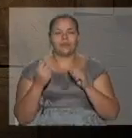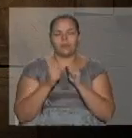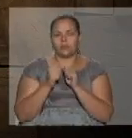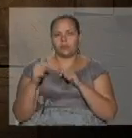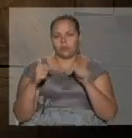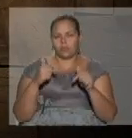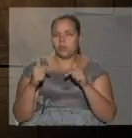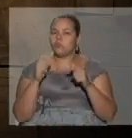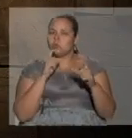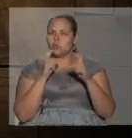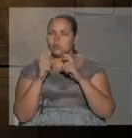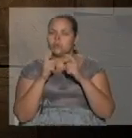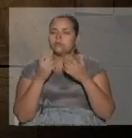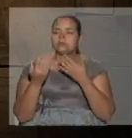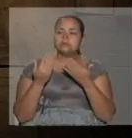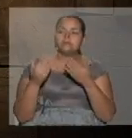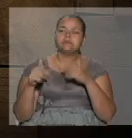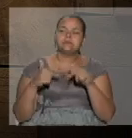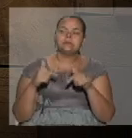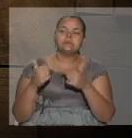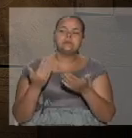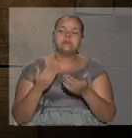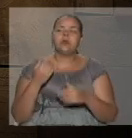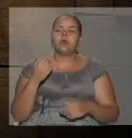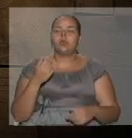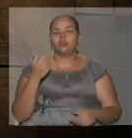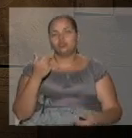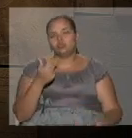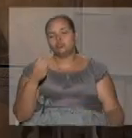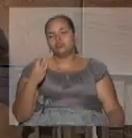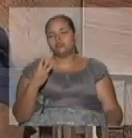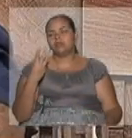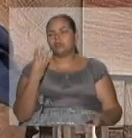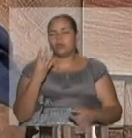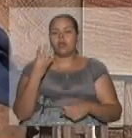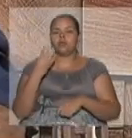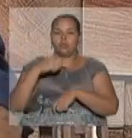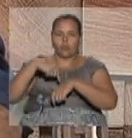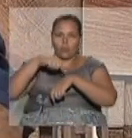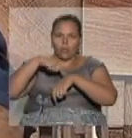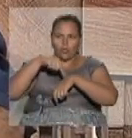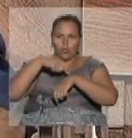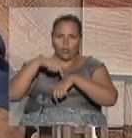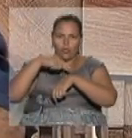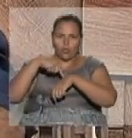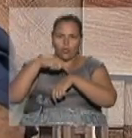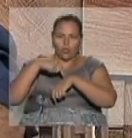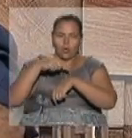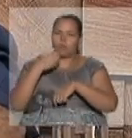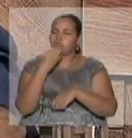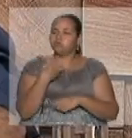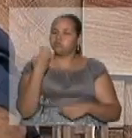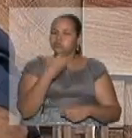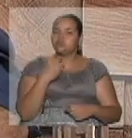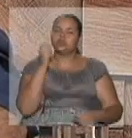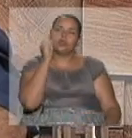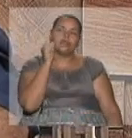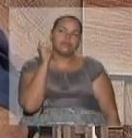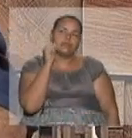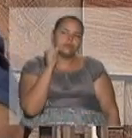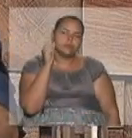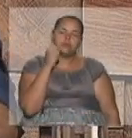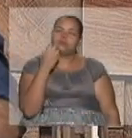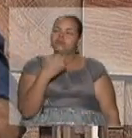a gente discutia as coisas, a gente passava 2, 3, 4 horas debruçado sobre as músicas, ouvindo,